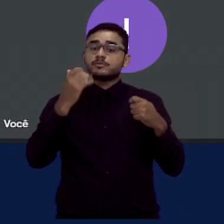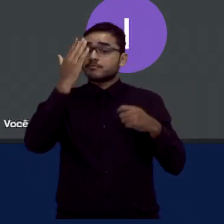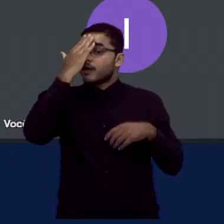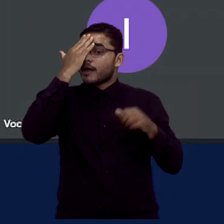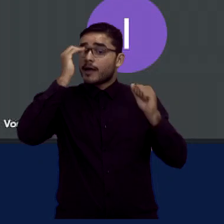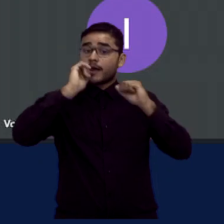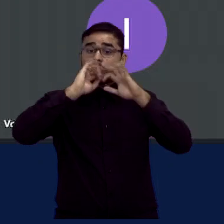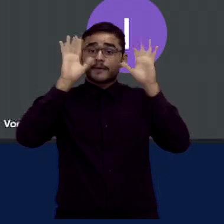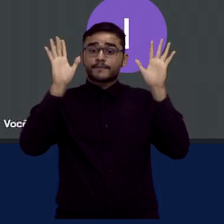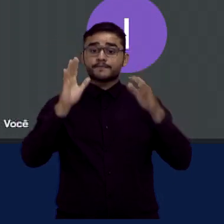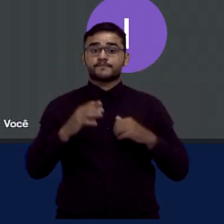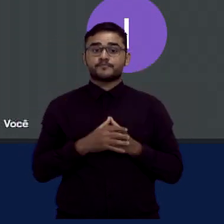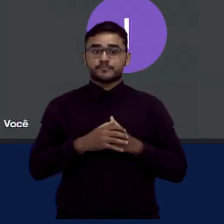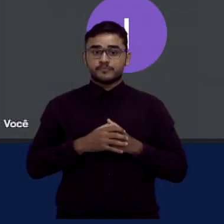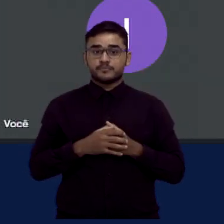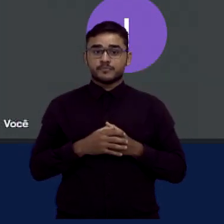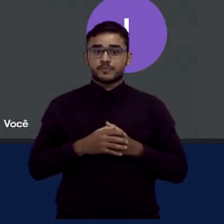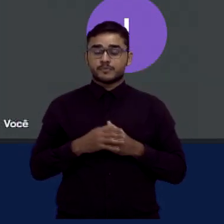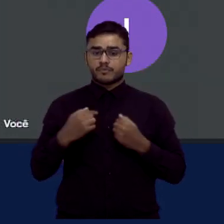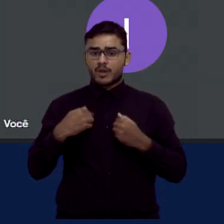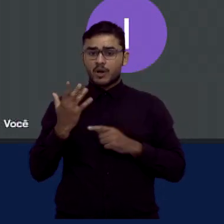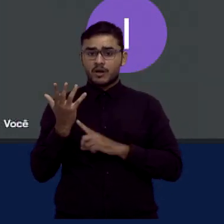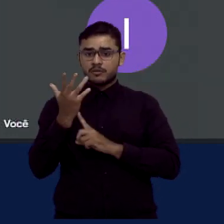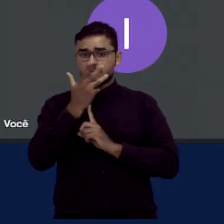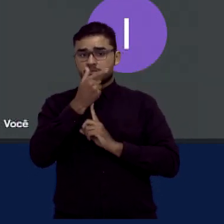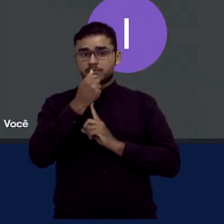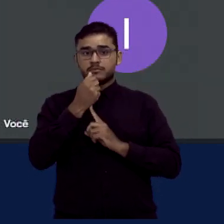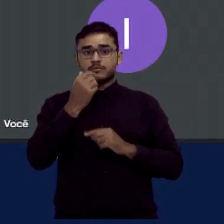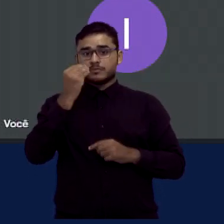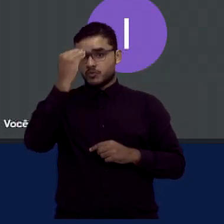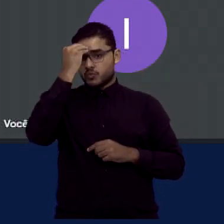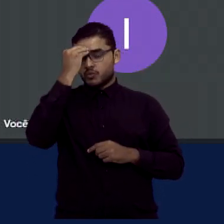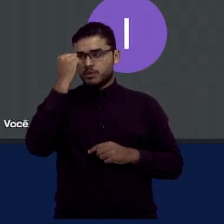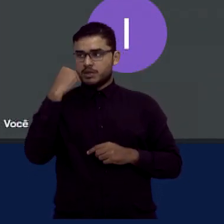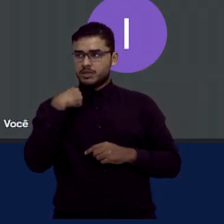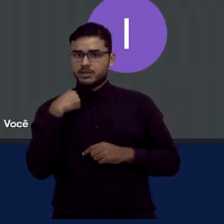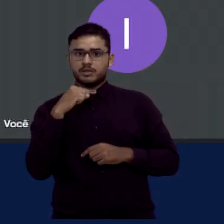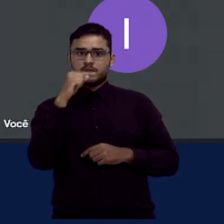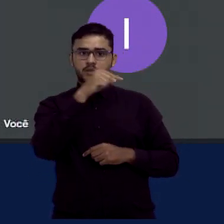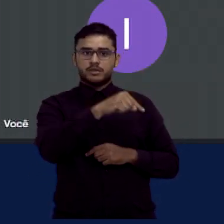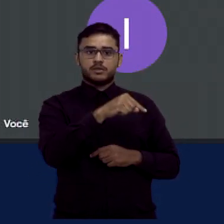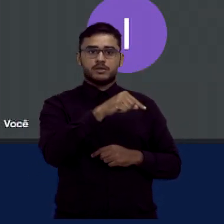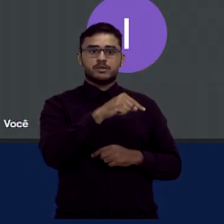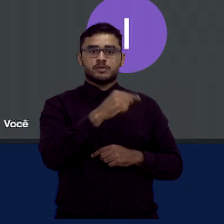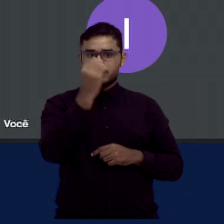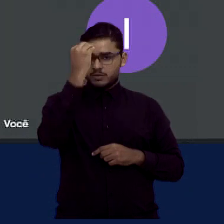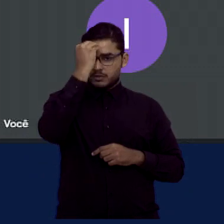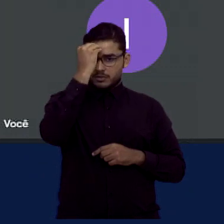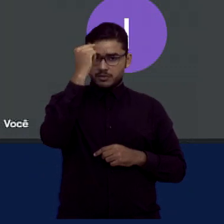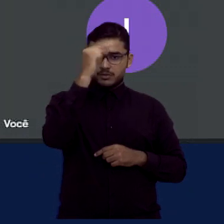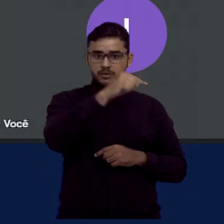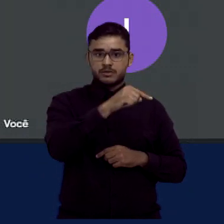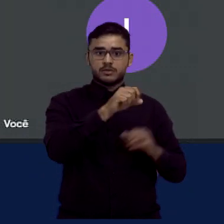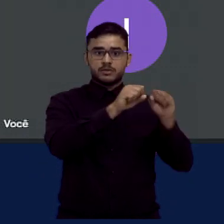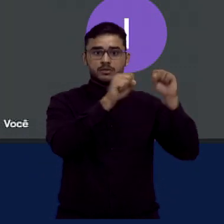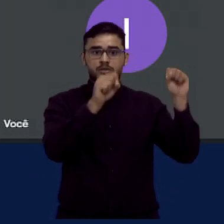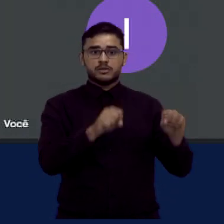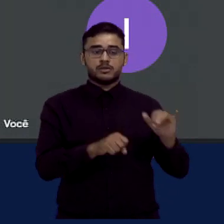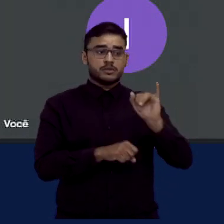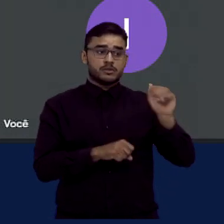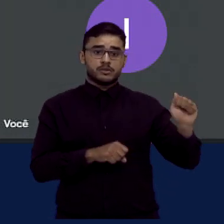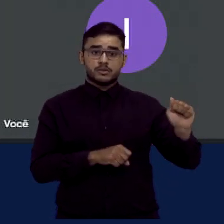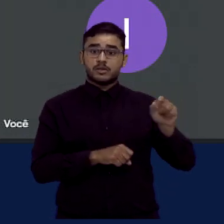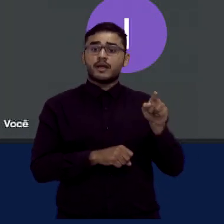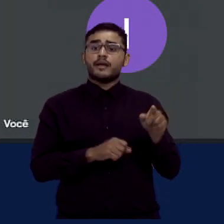isso daí não é culpa do artista e não vou mentir, nem é culpa da IA. Sim. A culpa é do capitalismo. No momento que o capitalismo traz